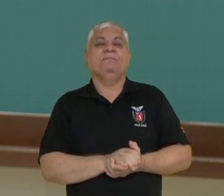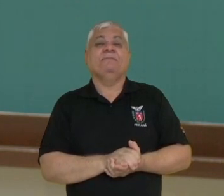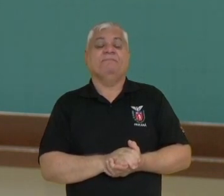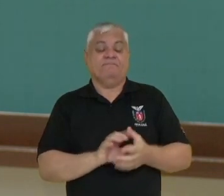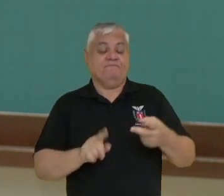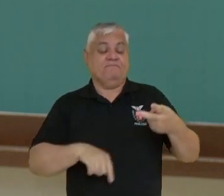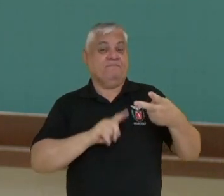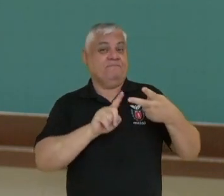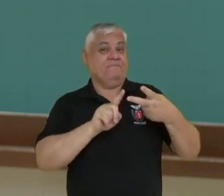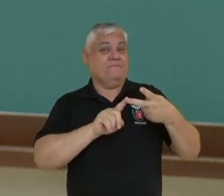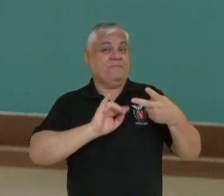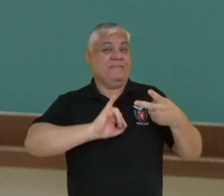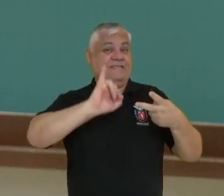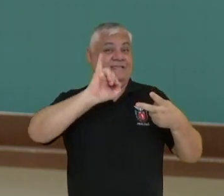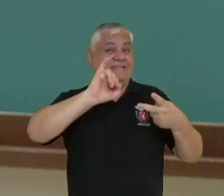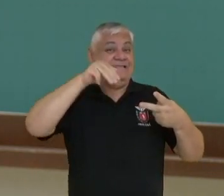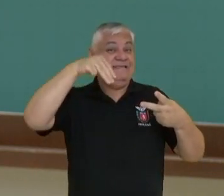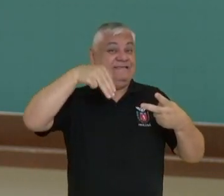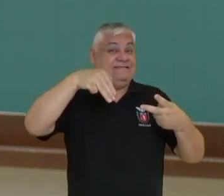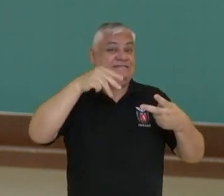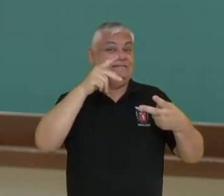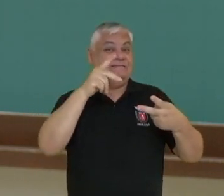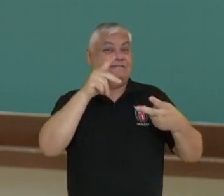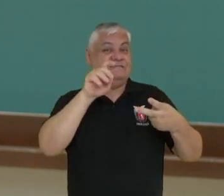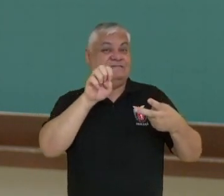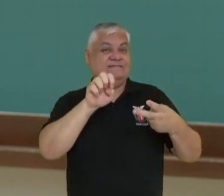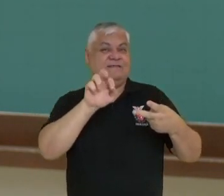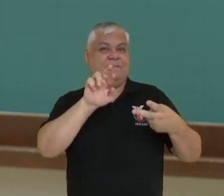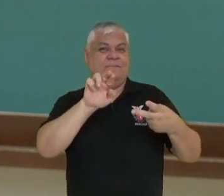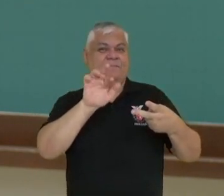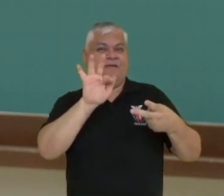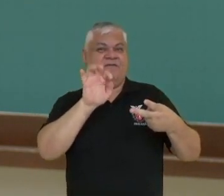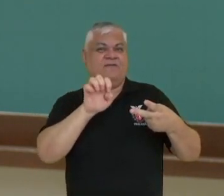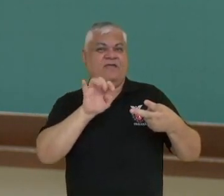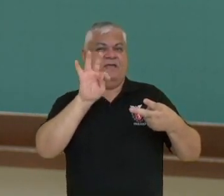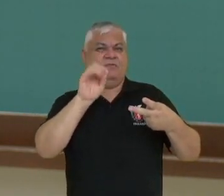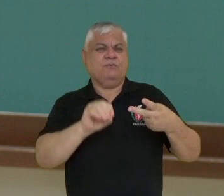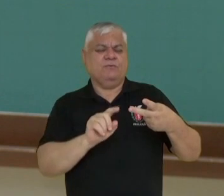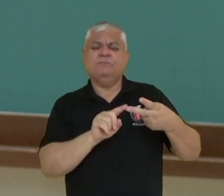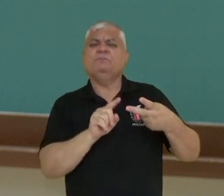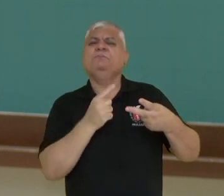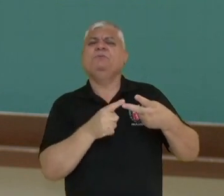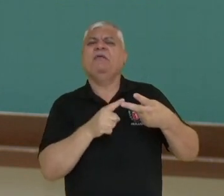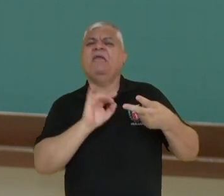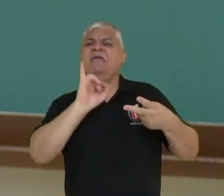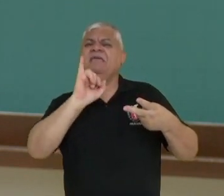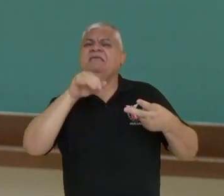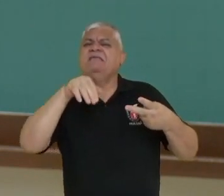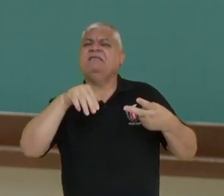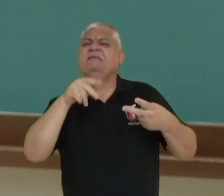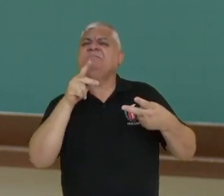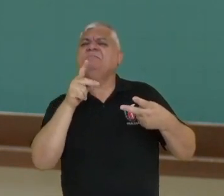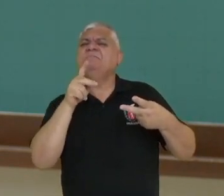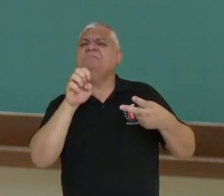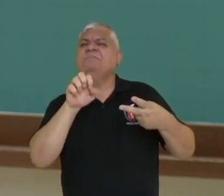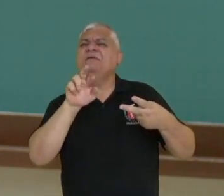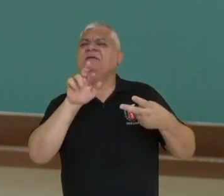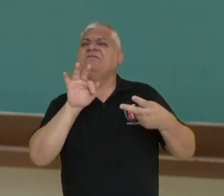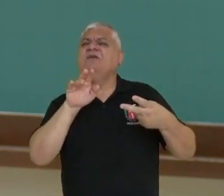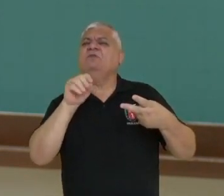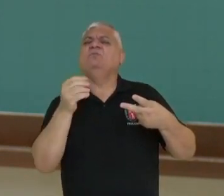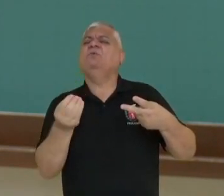Pretérito imperfeito. Por que será que o pretérito pode ser chamado de imperfeito? Ou em alguns momentos ele se